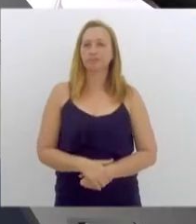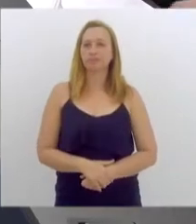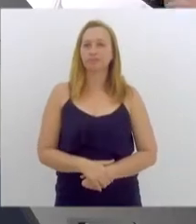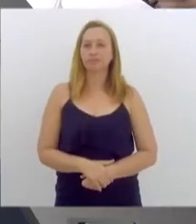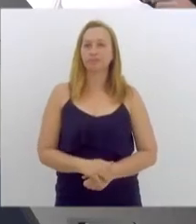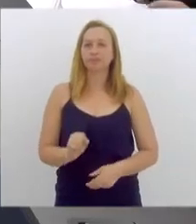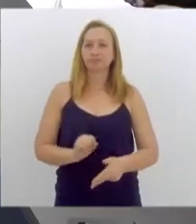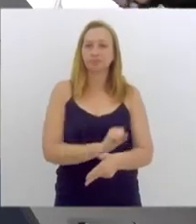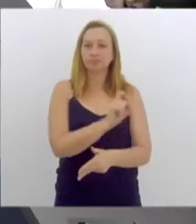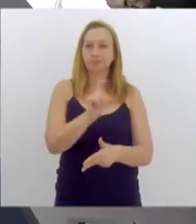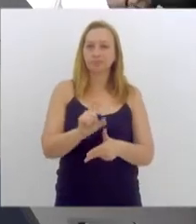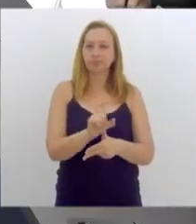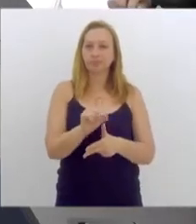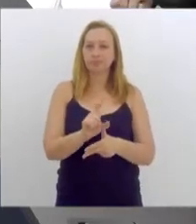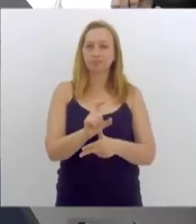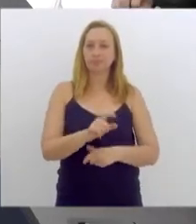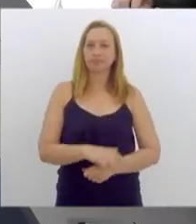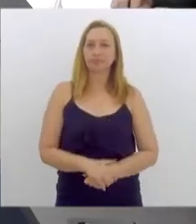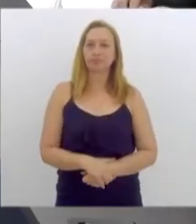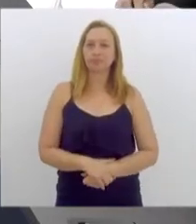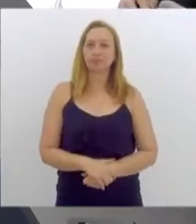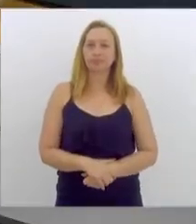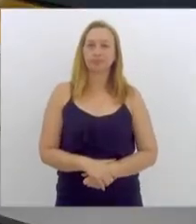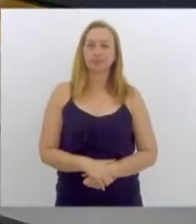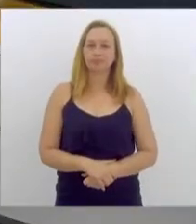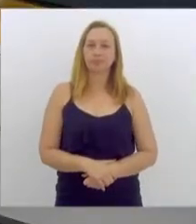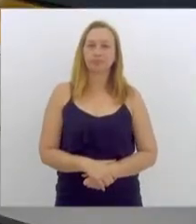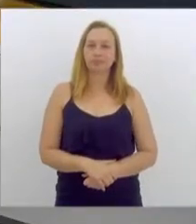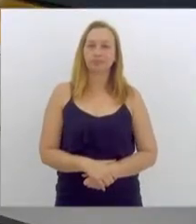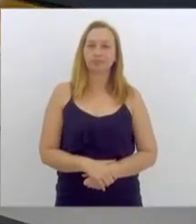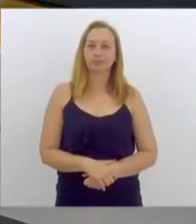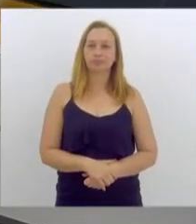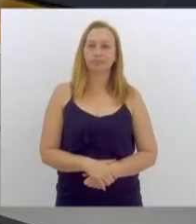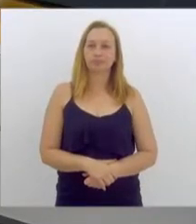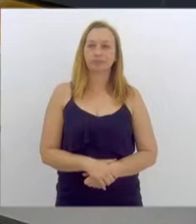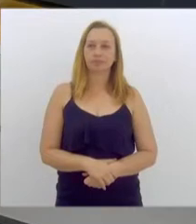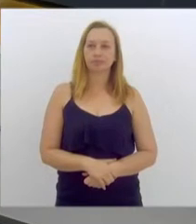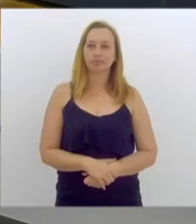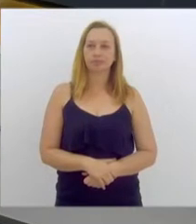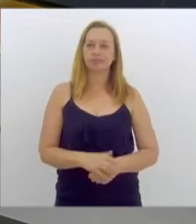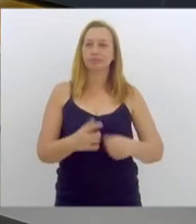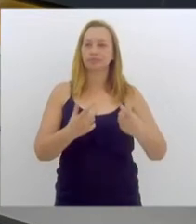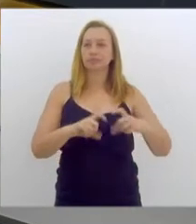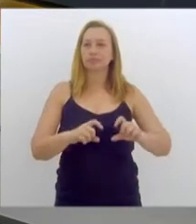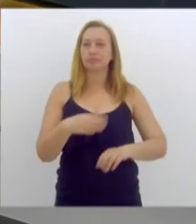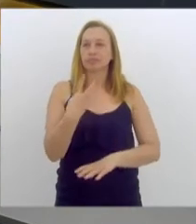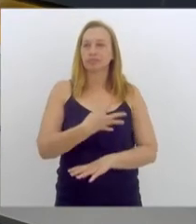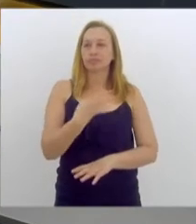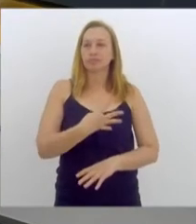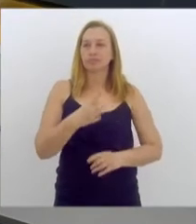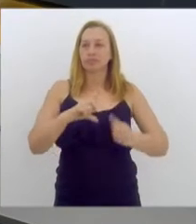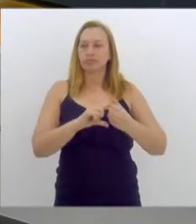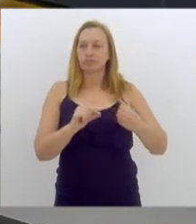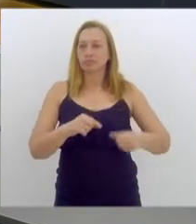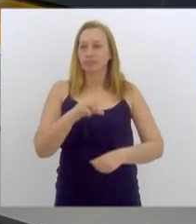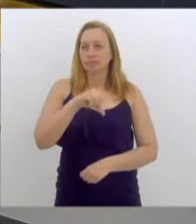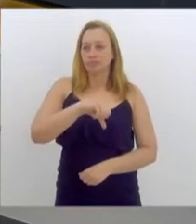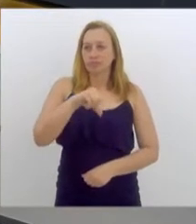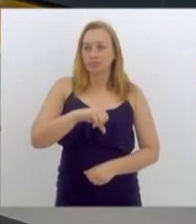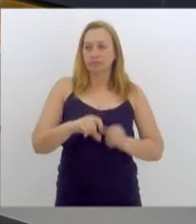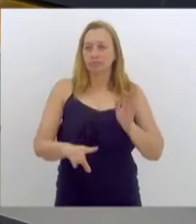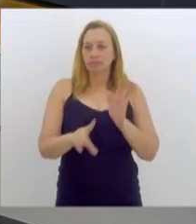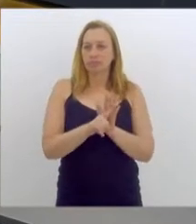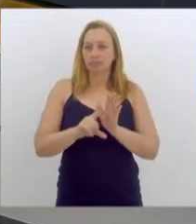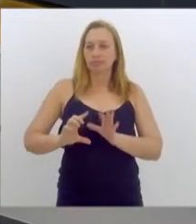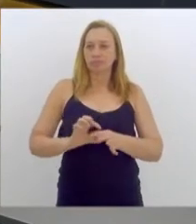poder executivo conforme determinação do Parágrafo 4º do artigo 9º da